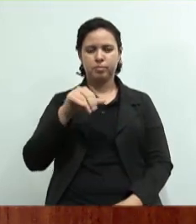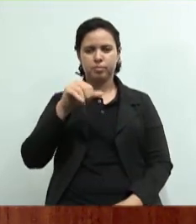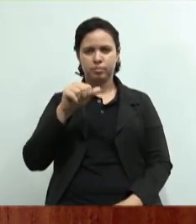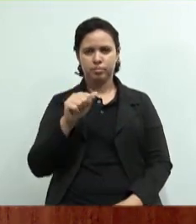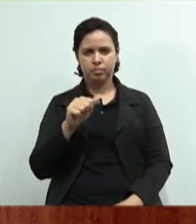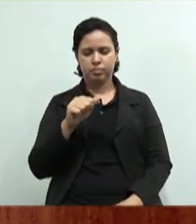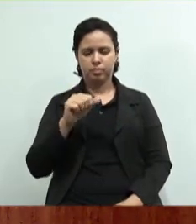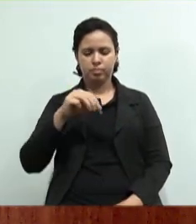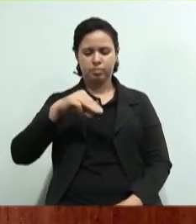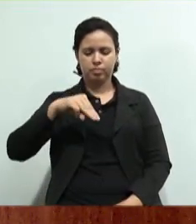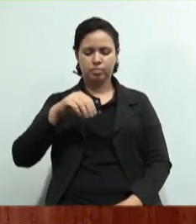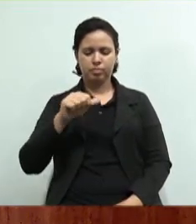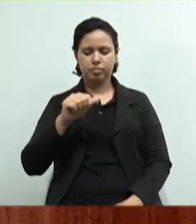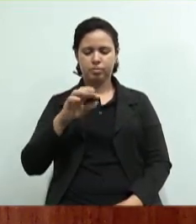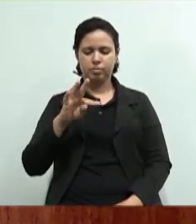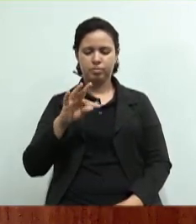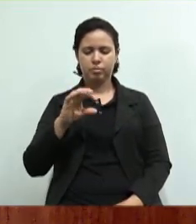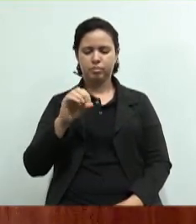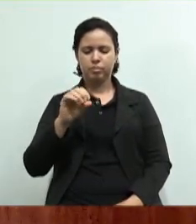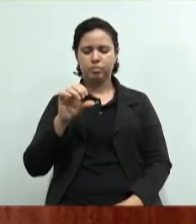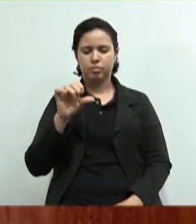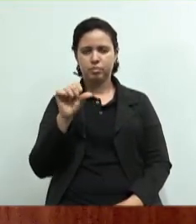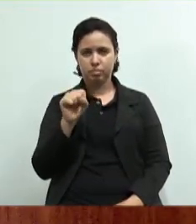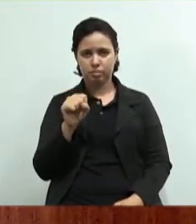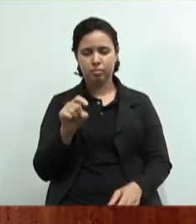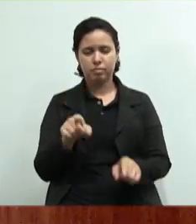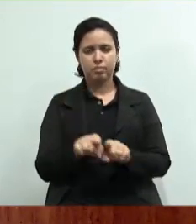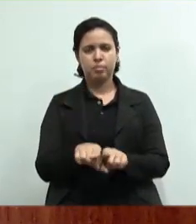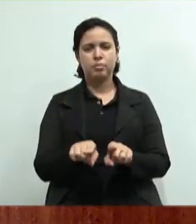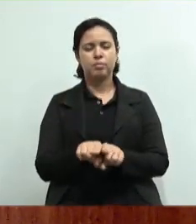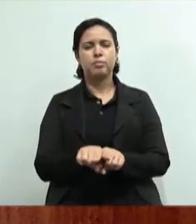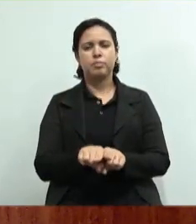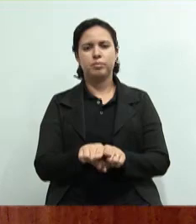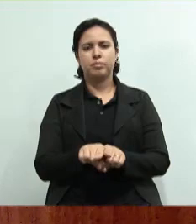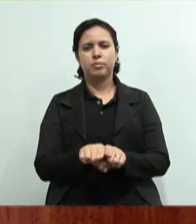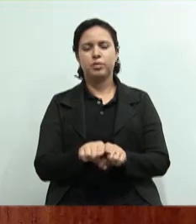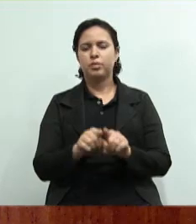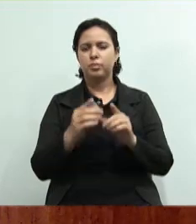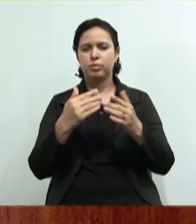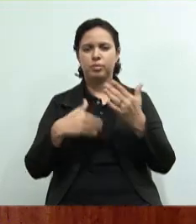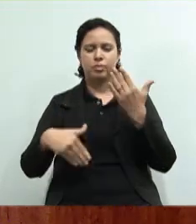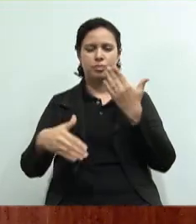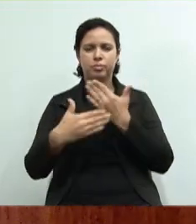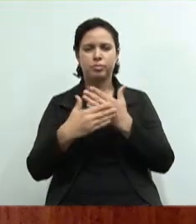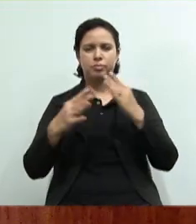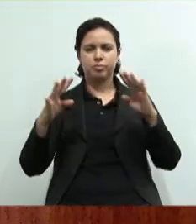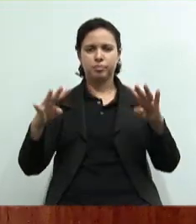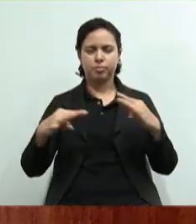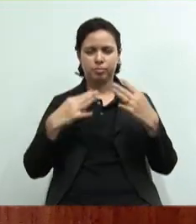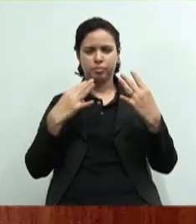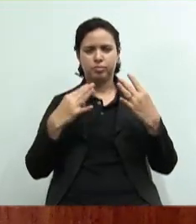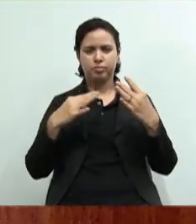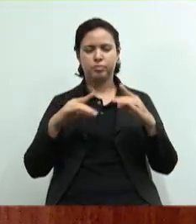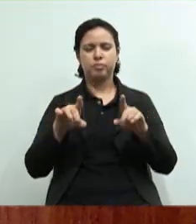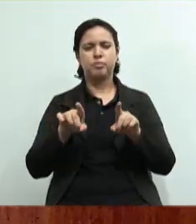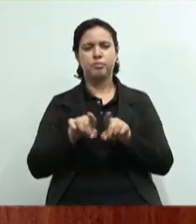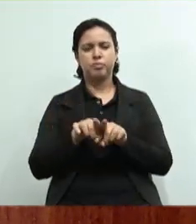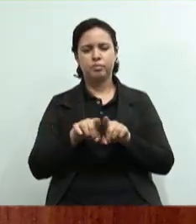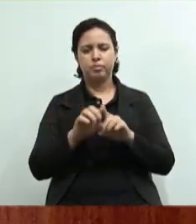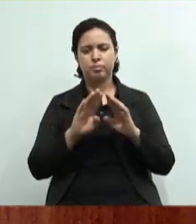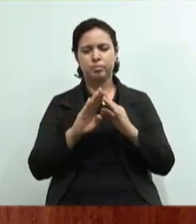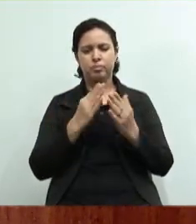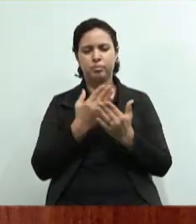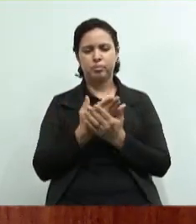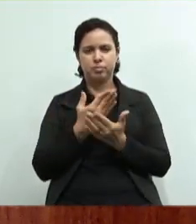Esperança de Alta Floresta, estamos ligados também. A escola Paulo Freire, de Itapuã do Oeste. Estão